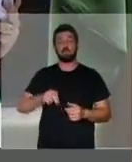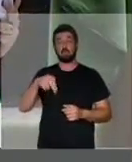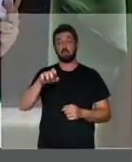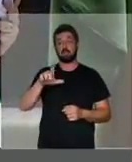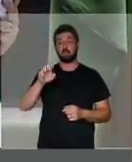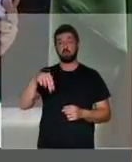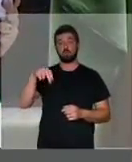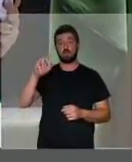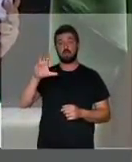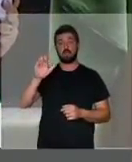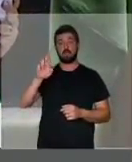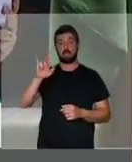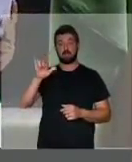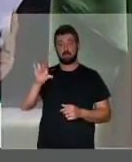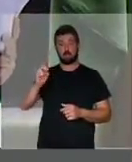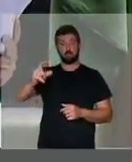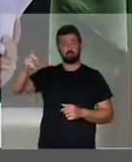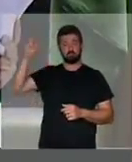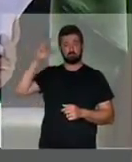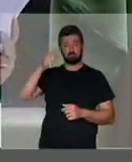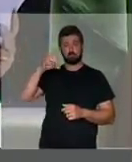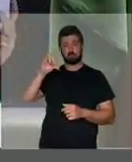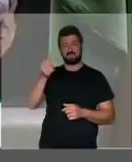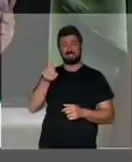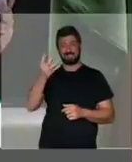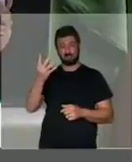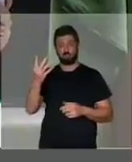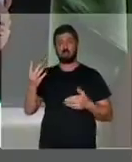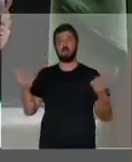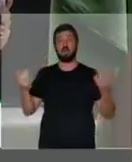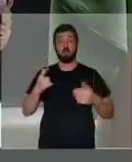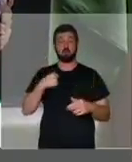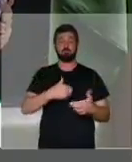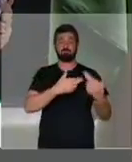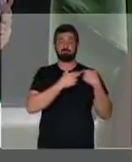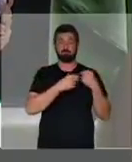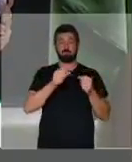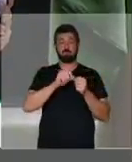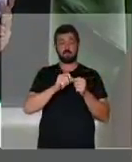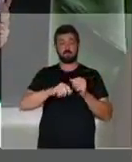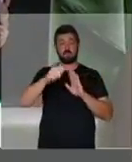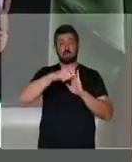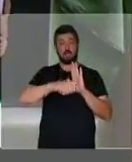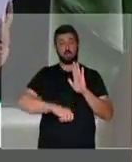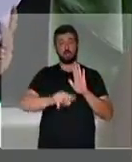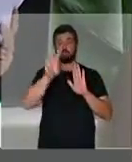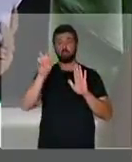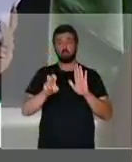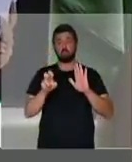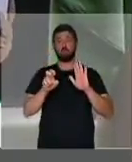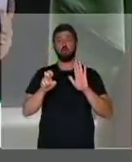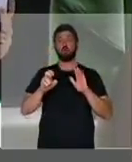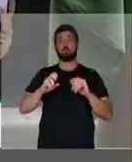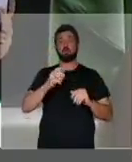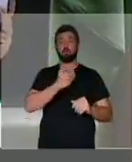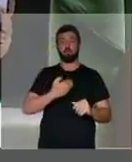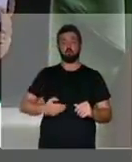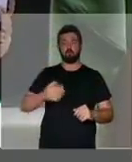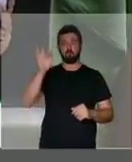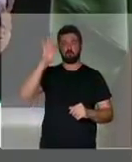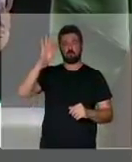1964, tenho agora a responsabilidade de emitir um parecer acerca do Instituto da Intervenção